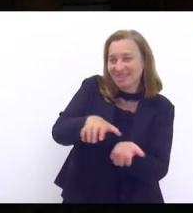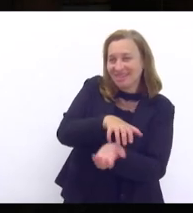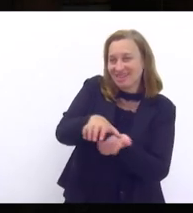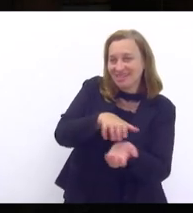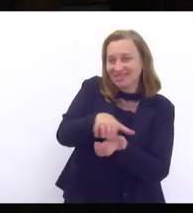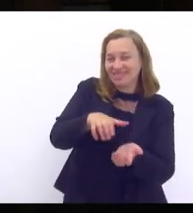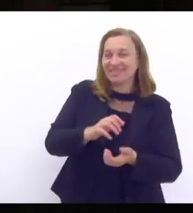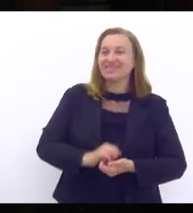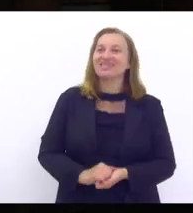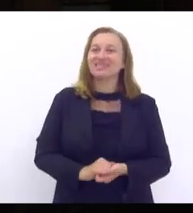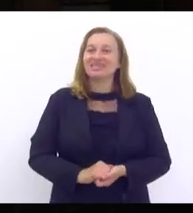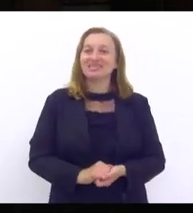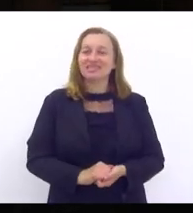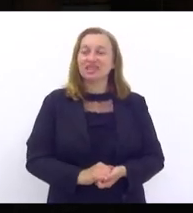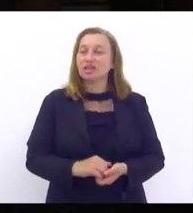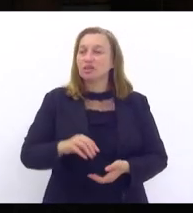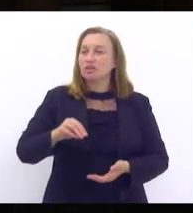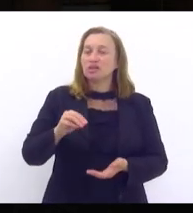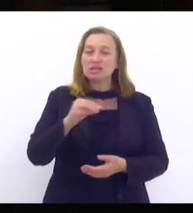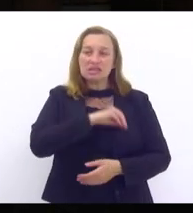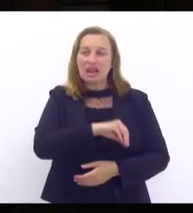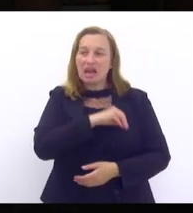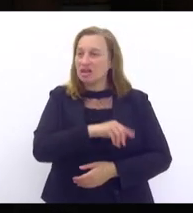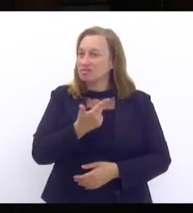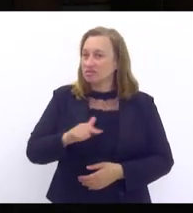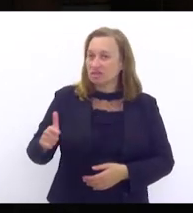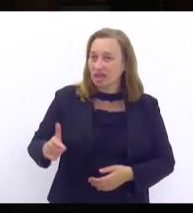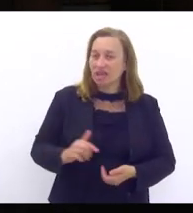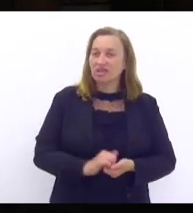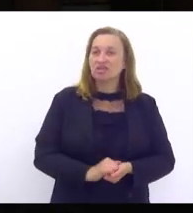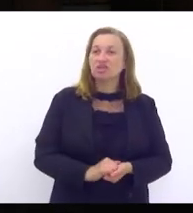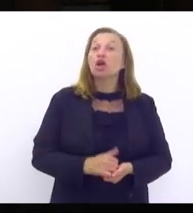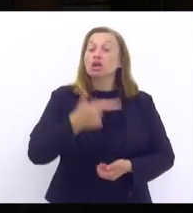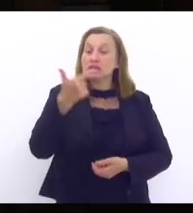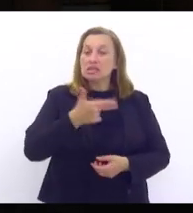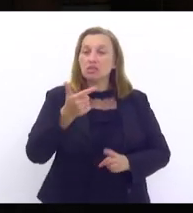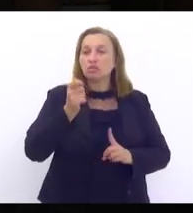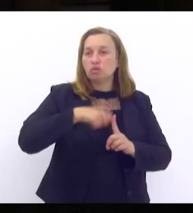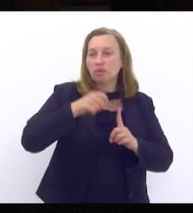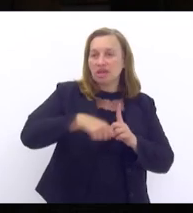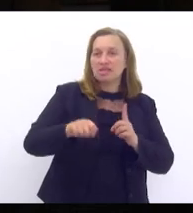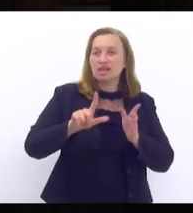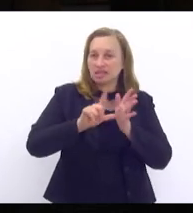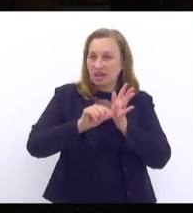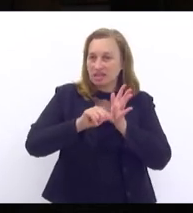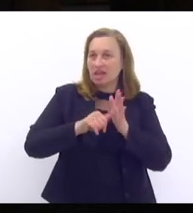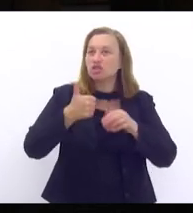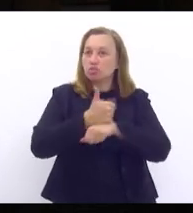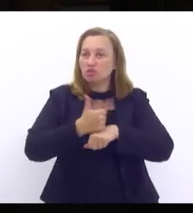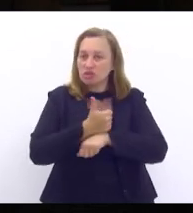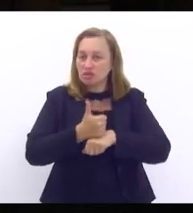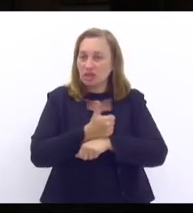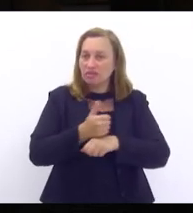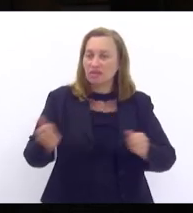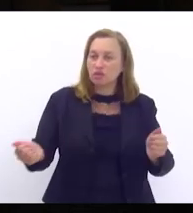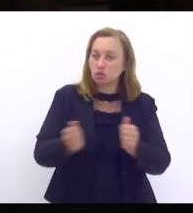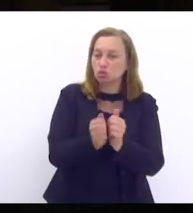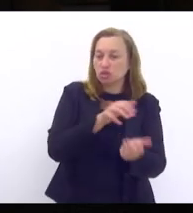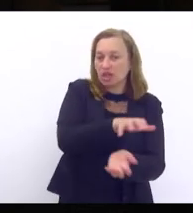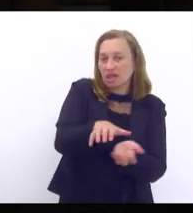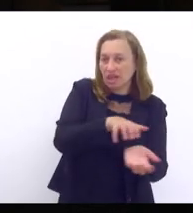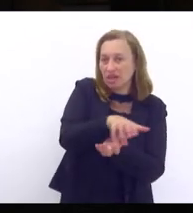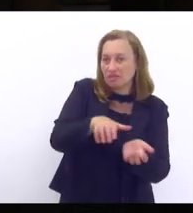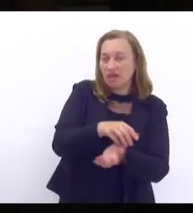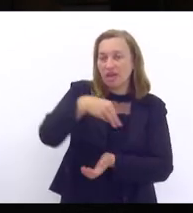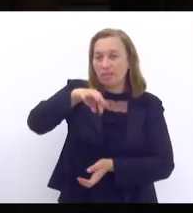reposição, ficam sem receber os seus salários, que já vai para o segundo mês atrasado aqueles profissionais que participaram da greve